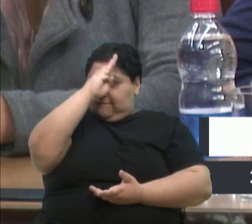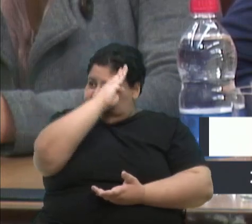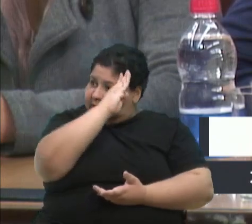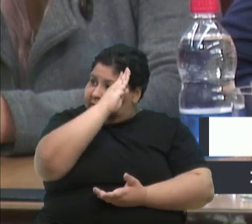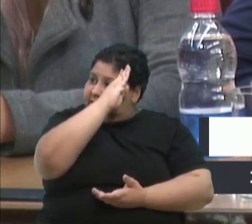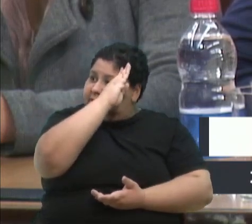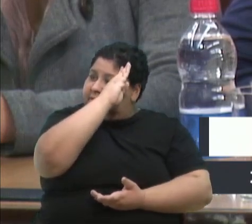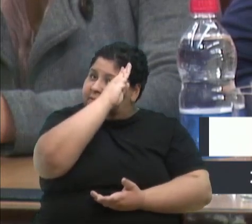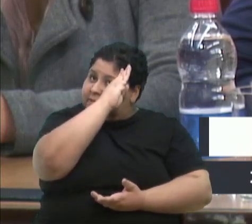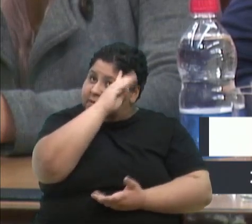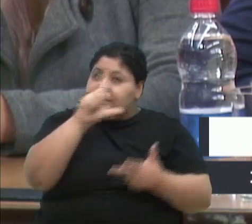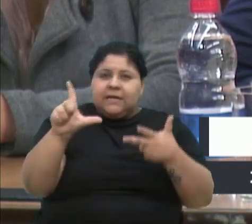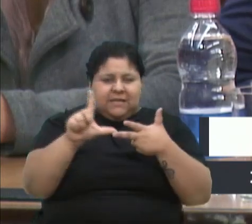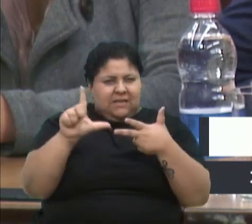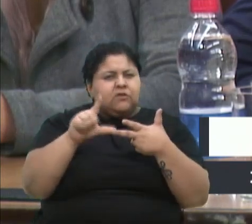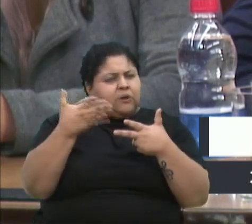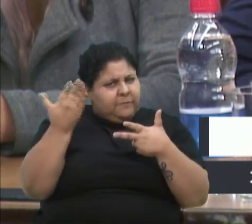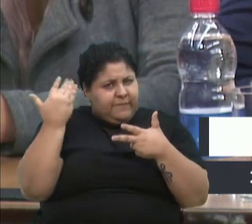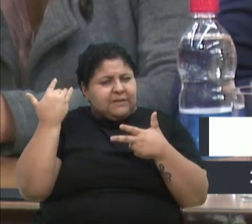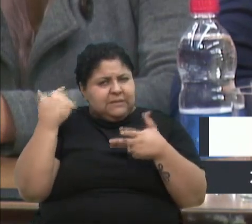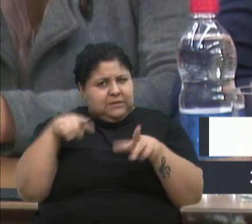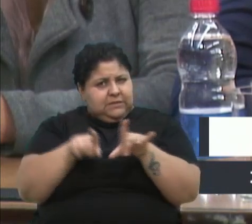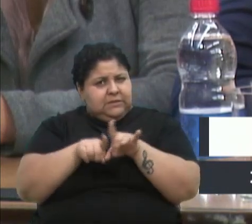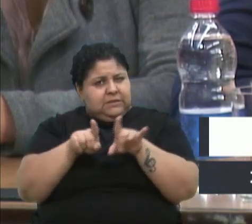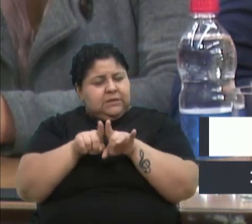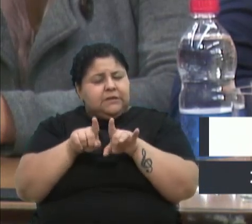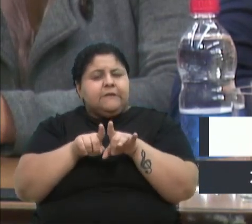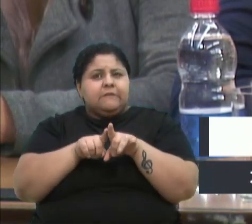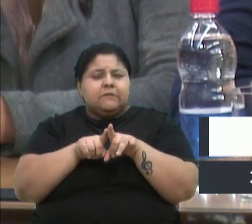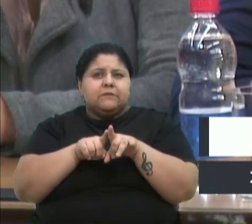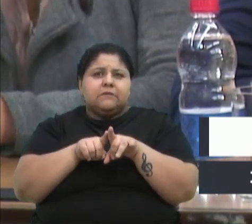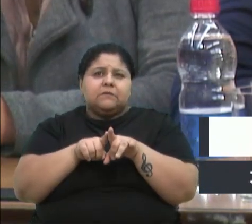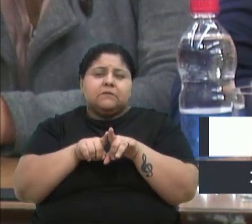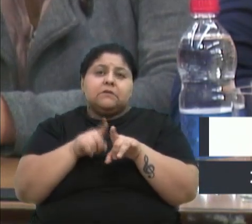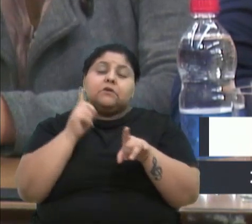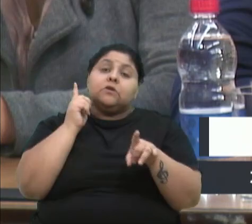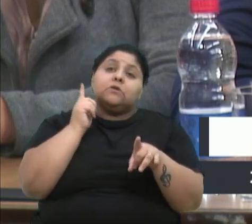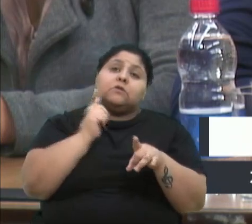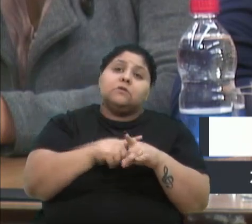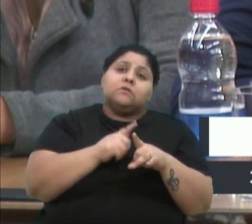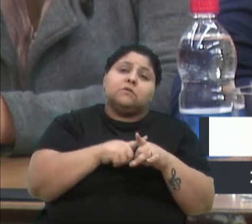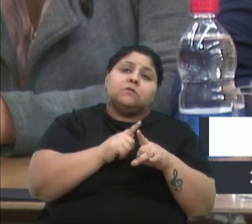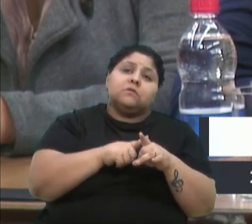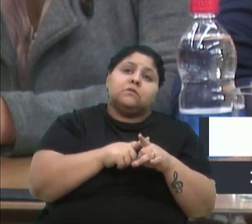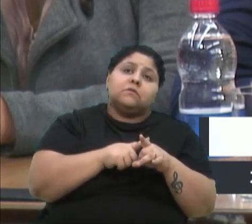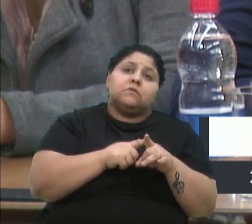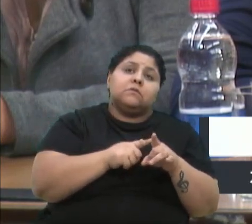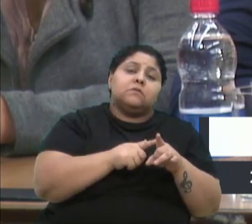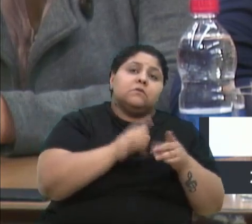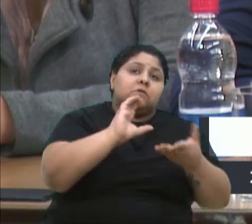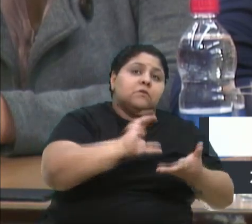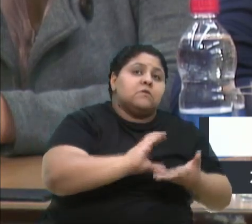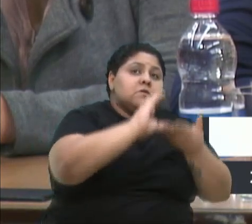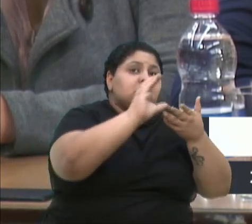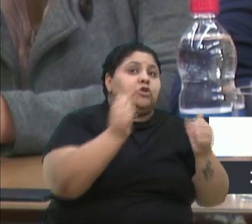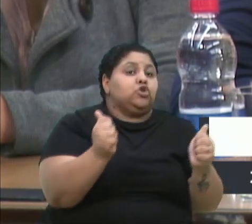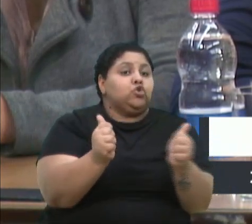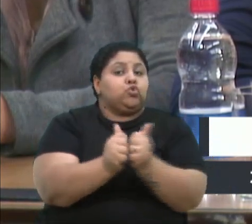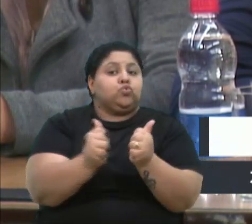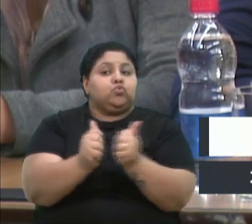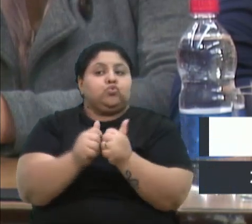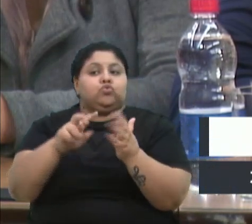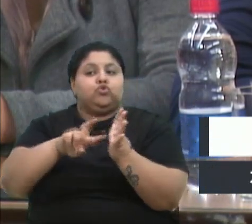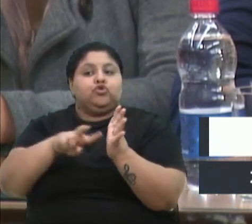passada, inclusive, o senhor veio até a Câmara, por causa que o Conselho de Saúde, junto com o